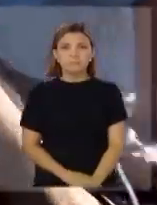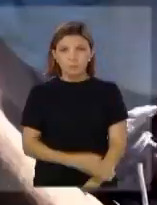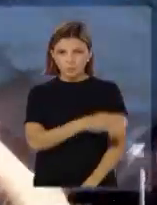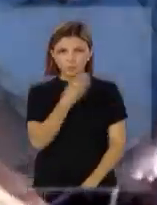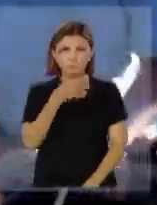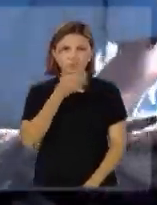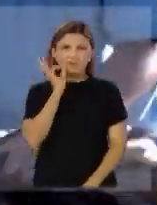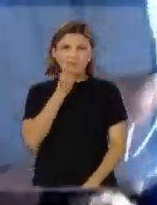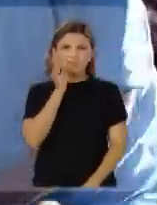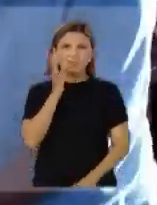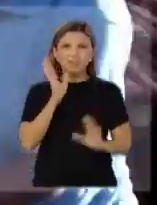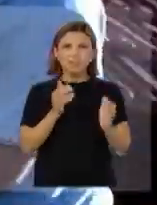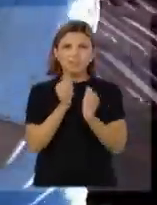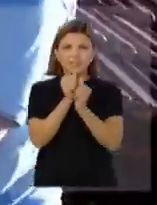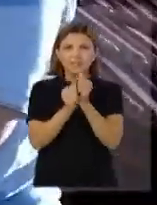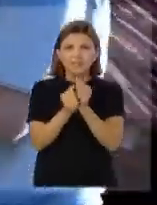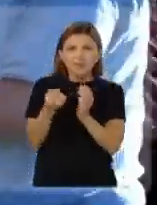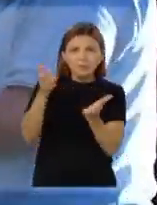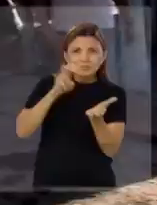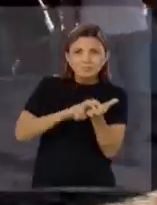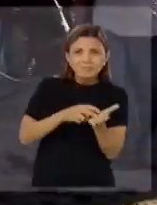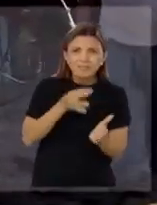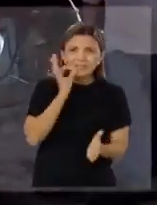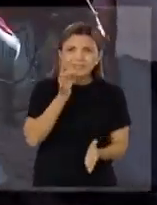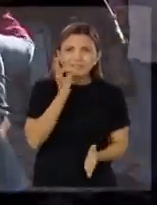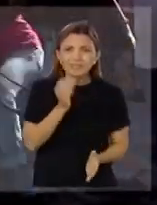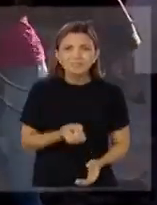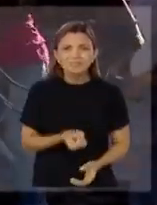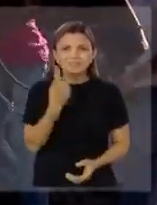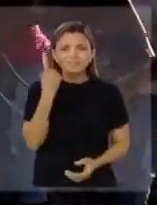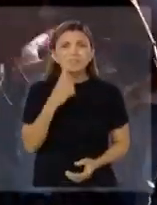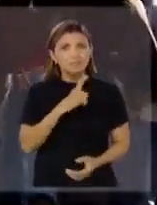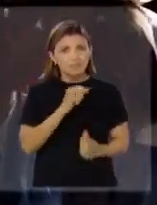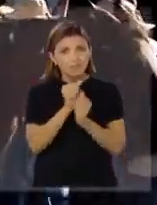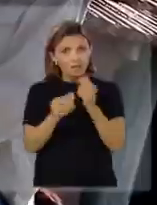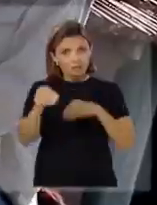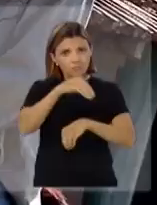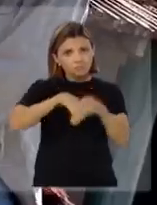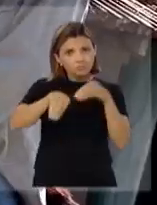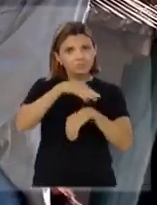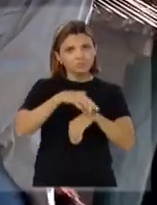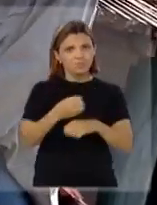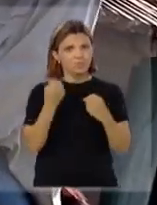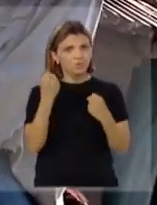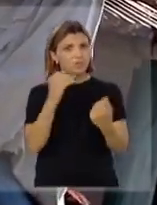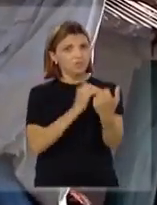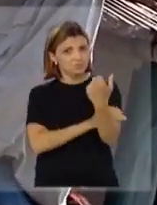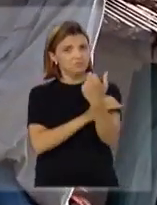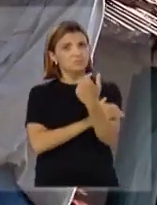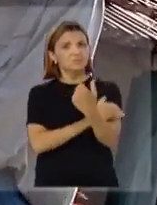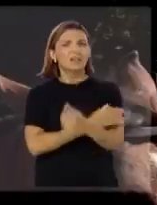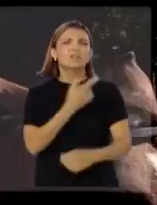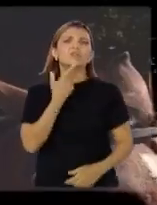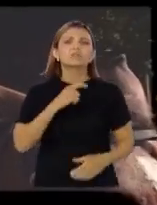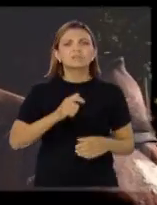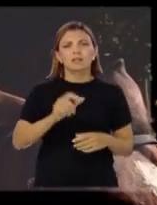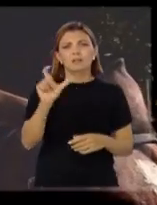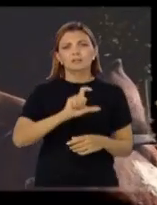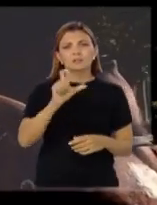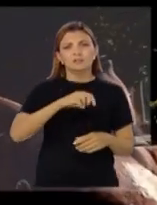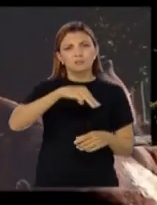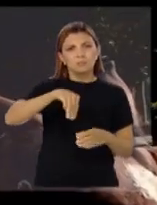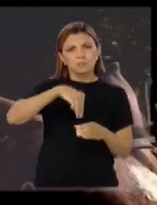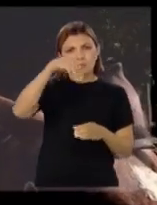Gostaram do quebra-torto no café da manhã? Nossa, eu nunca tinha comido arroz com café assim logo de manhã. É. Arroz carreteiro, pra deixar a pinhãozada forte. Eu